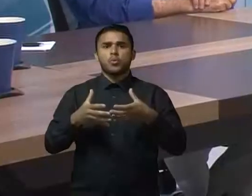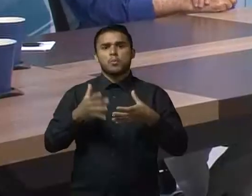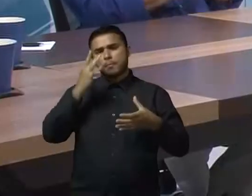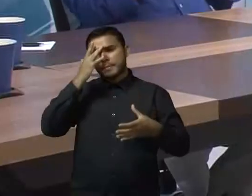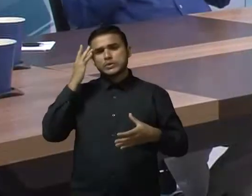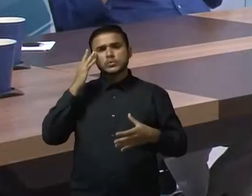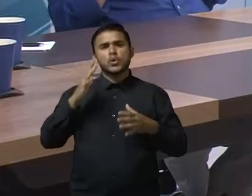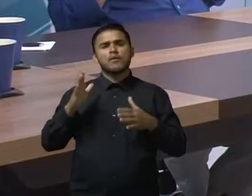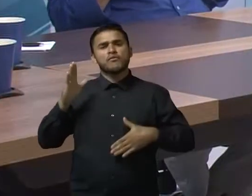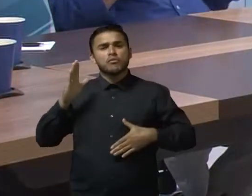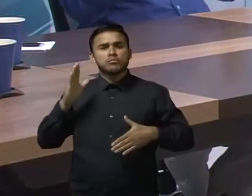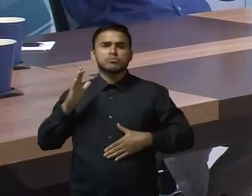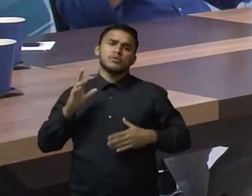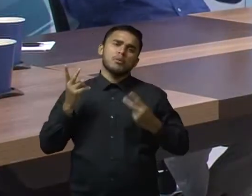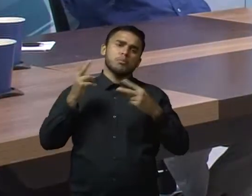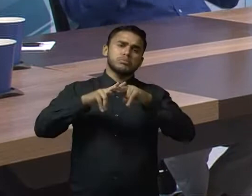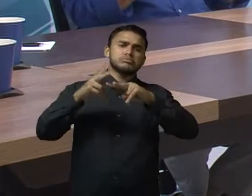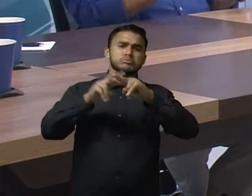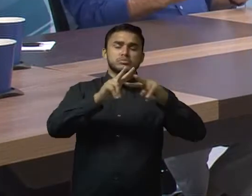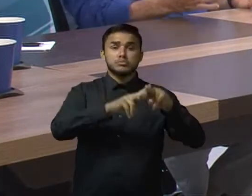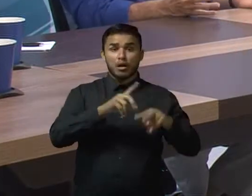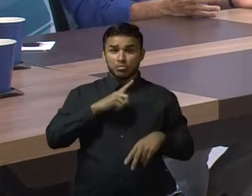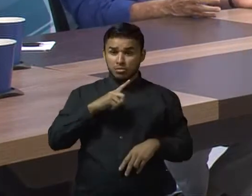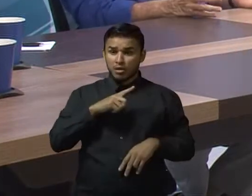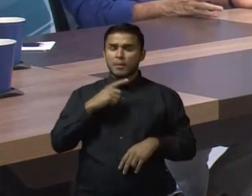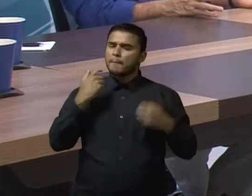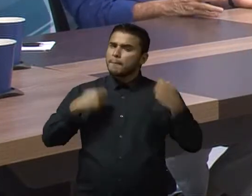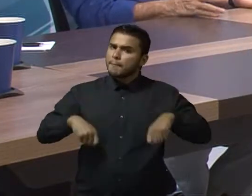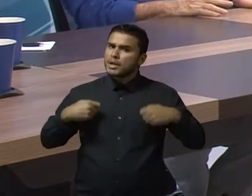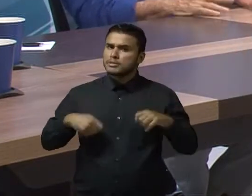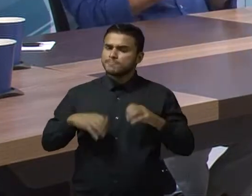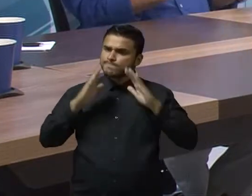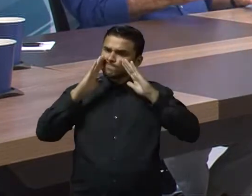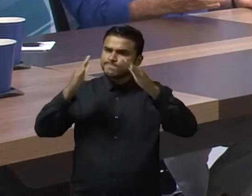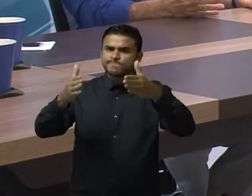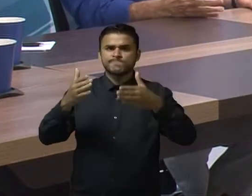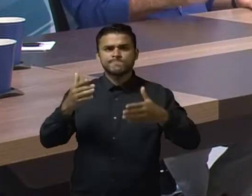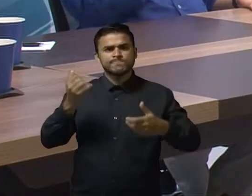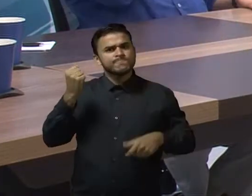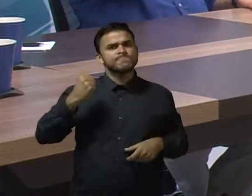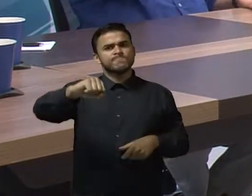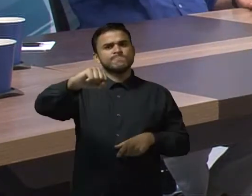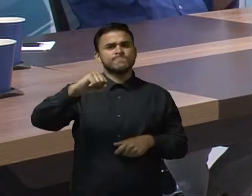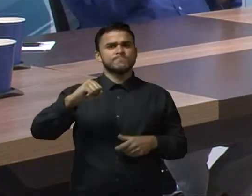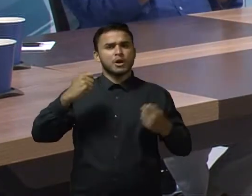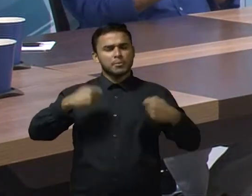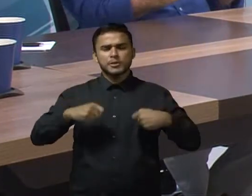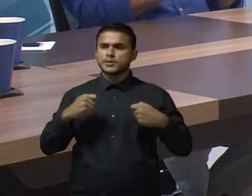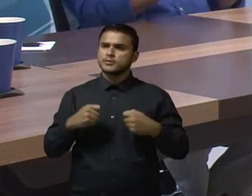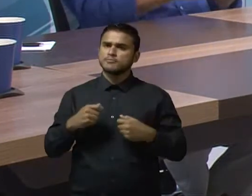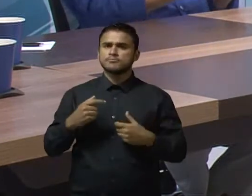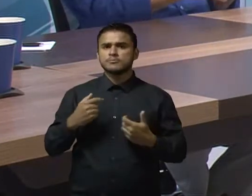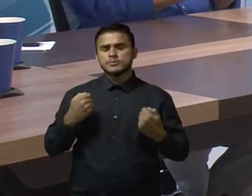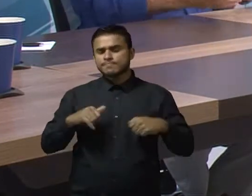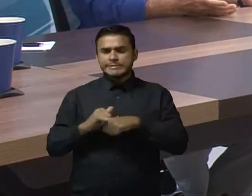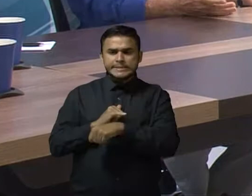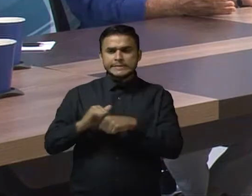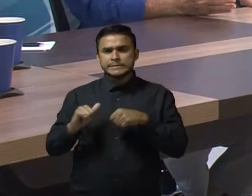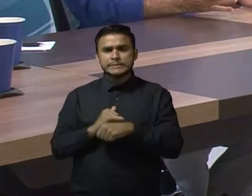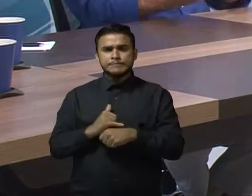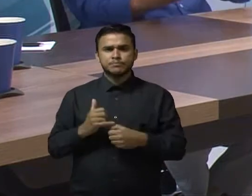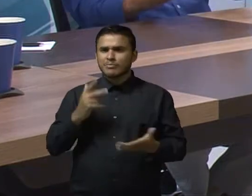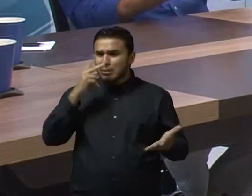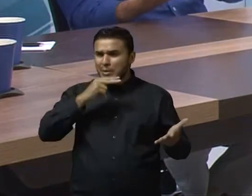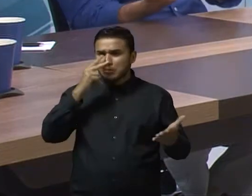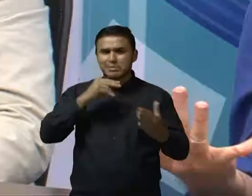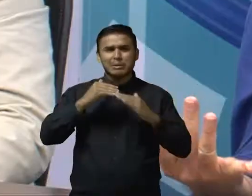dos presídios. Então, me parece que hoje nós temos que enfrentar isso mesmo de frente, né? Porque a gente não pode mais continuar com essa